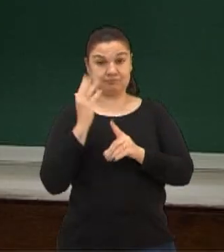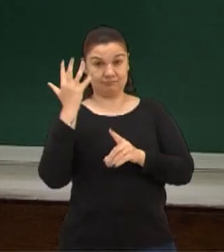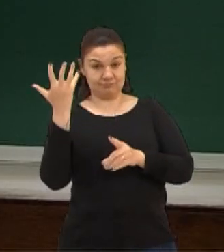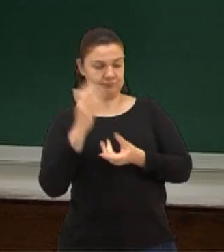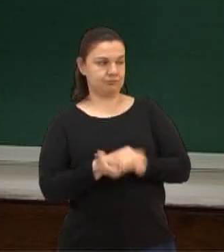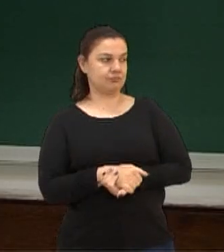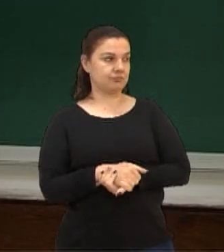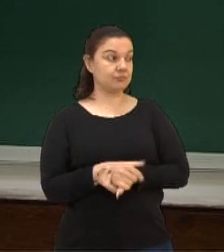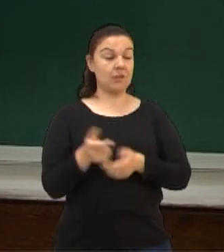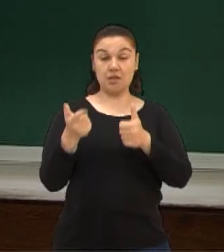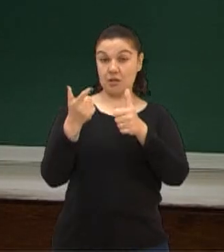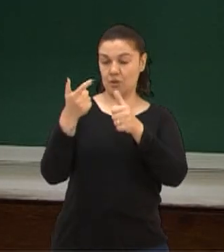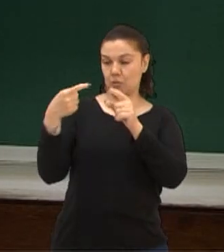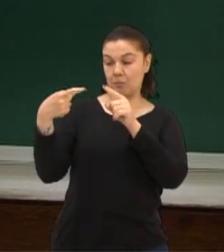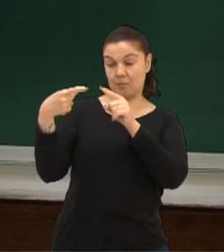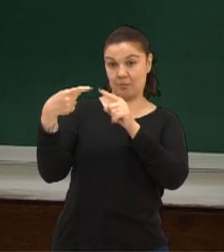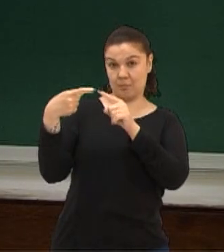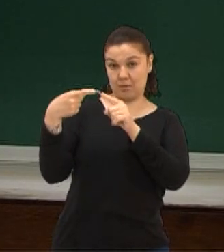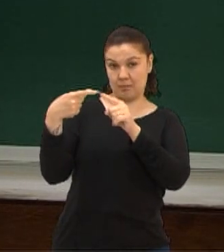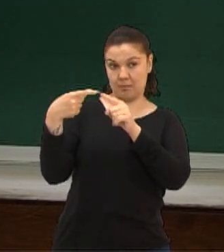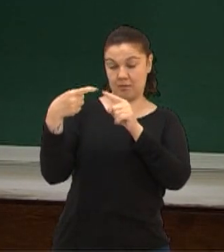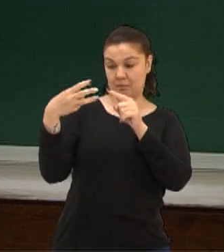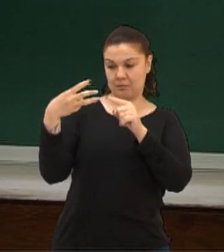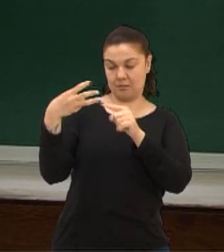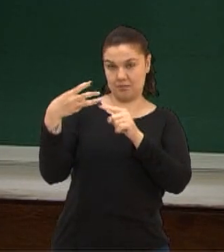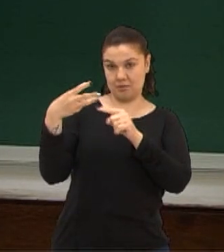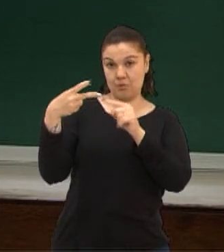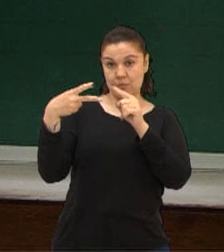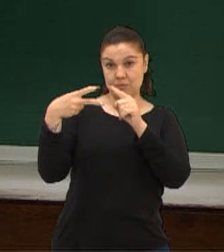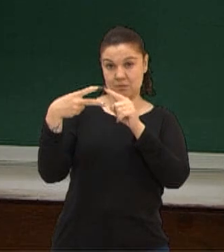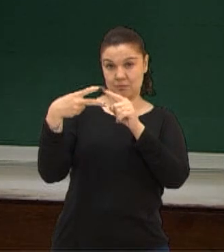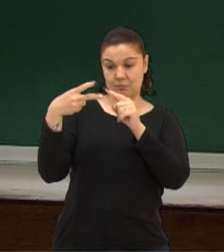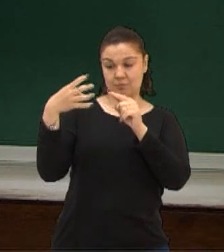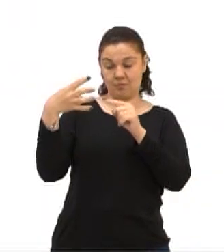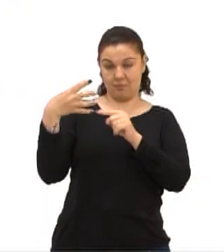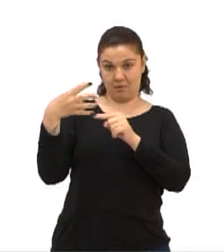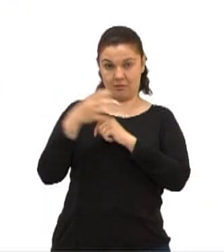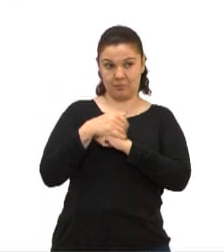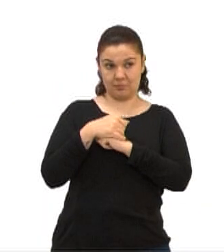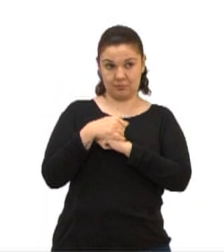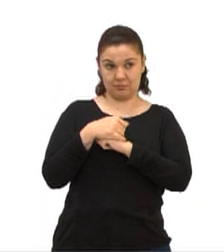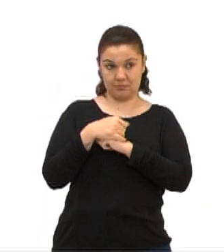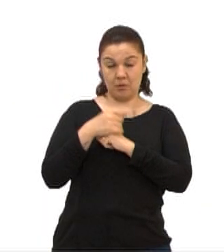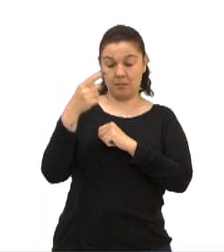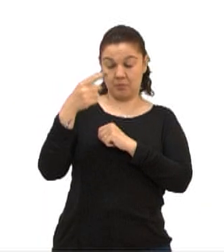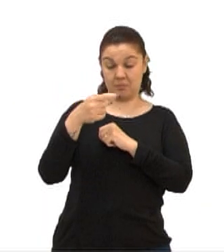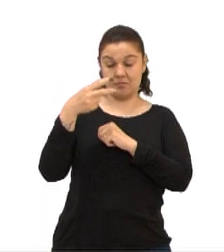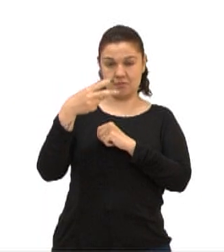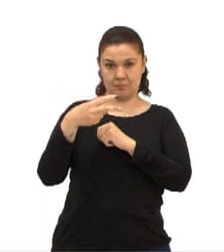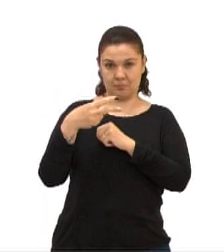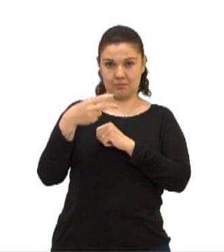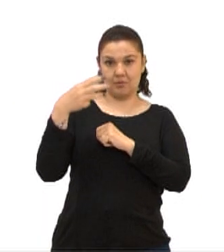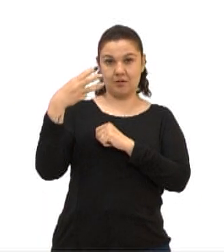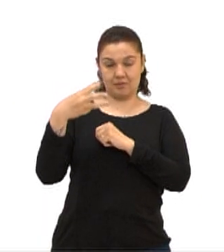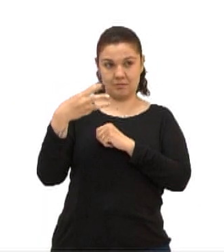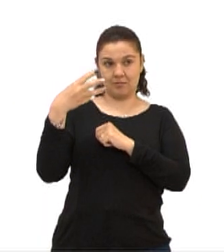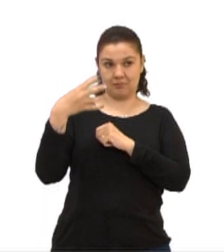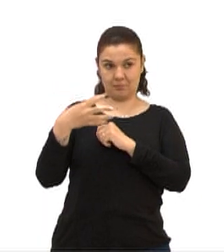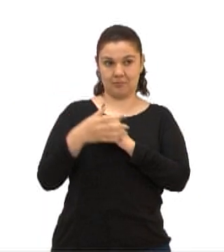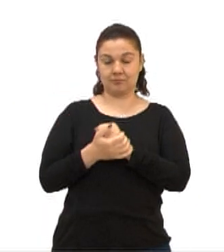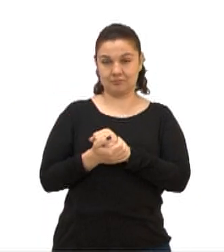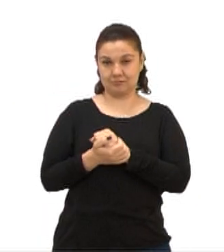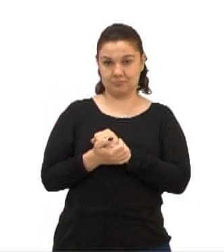No primeiro e terceiro, segundo e quarto. No primeiro e segundo, terceiro e